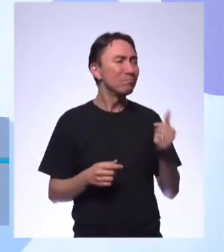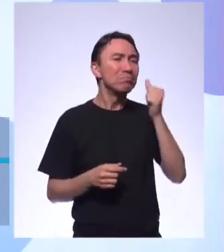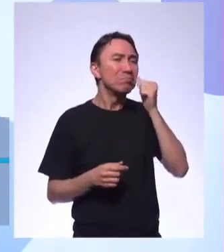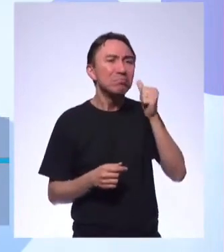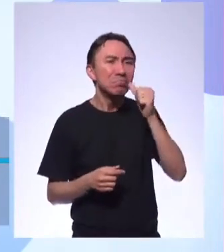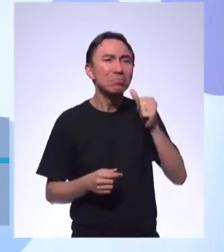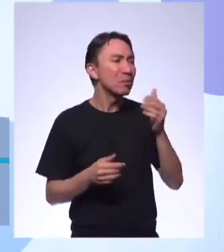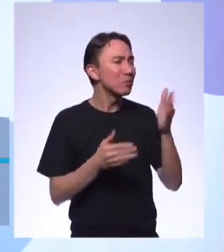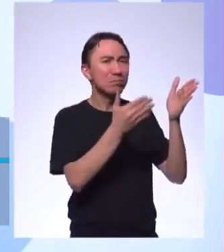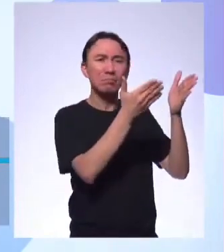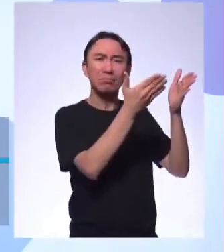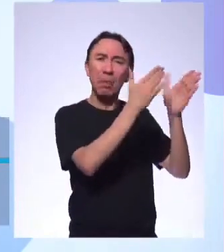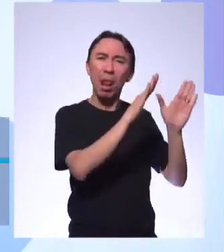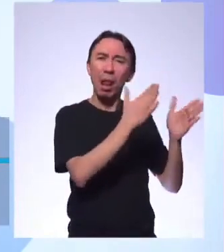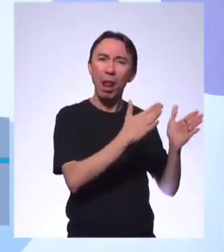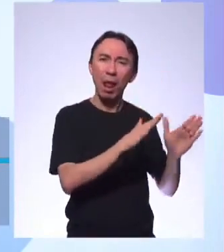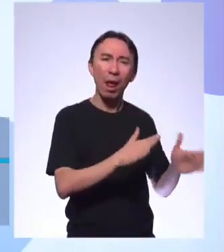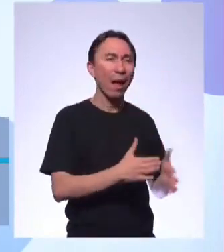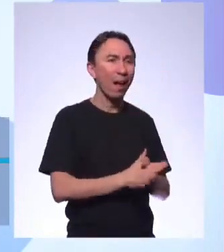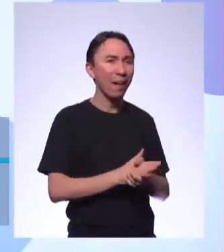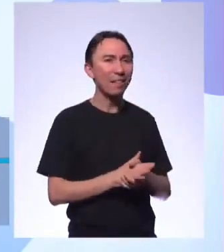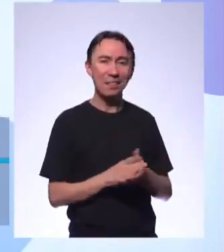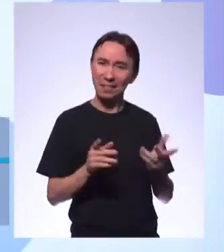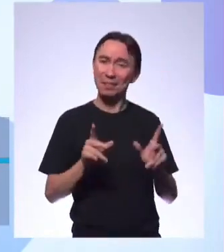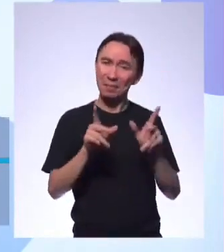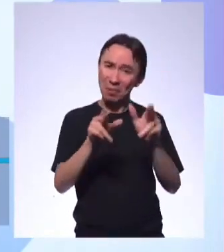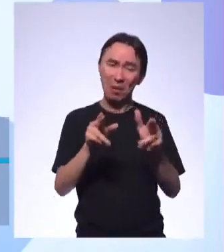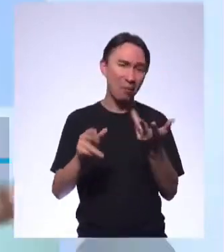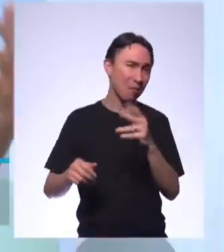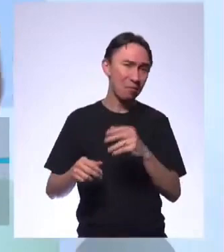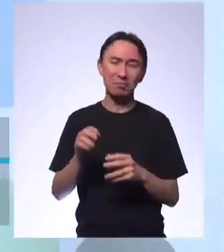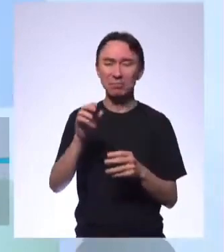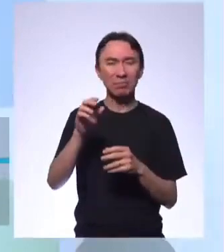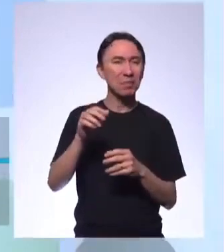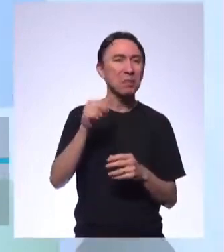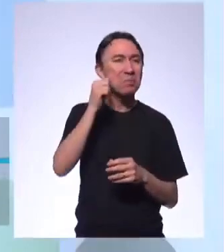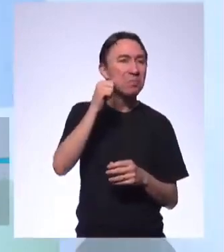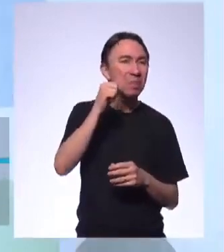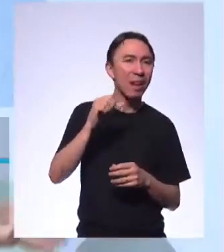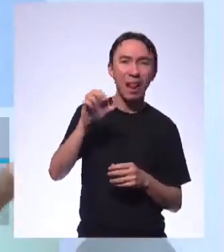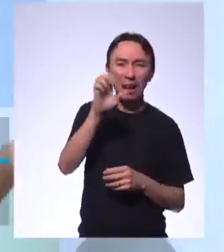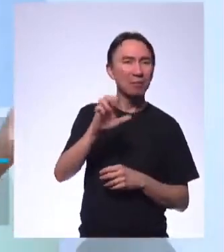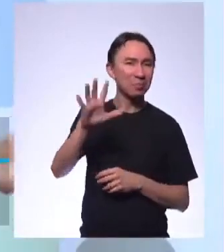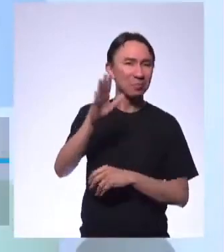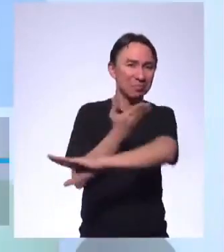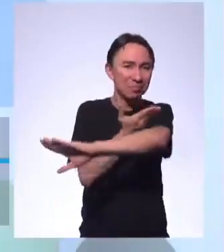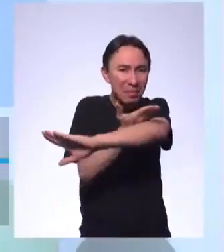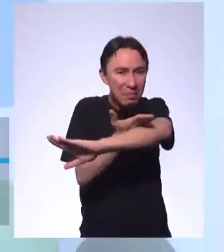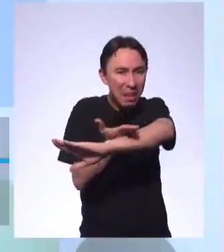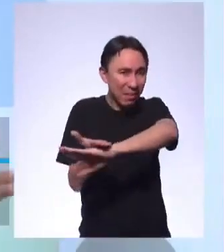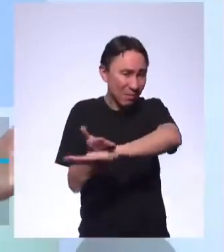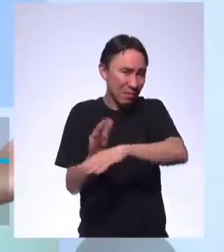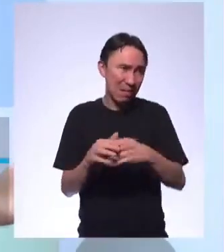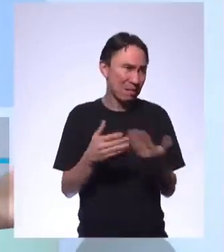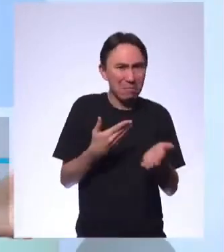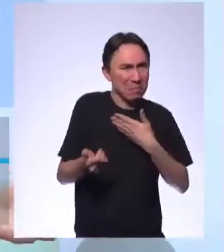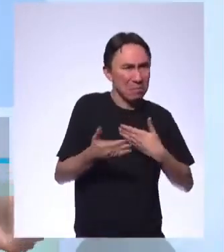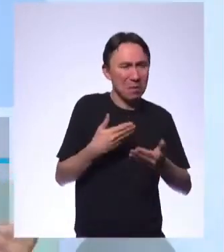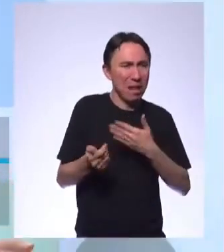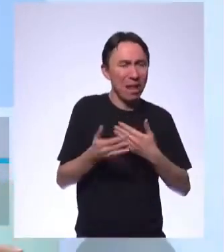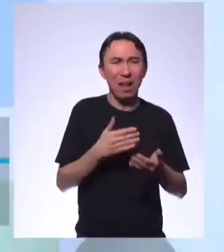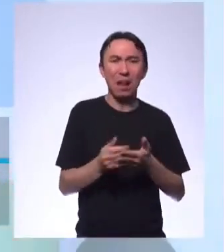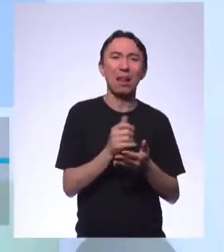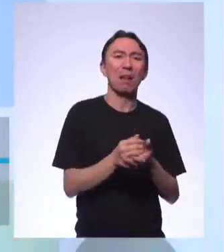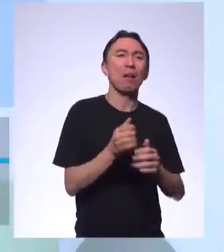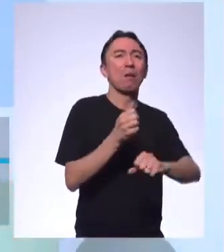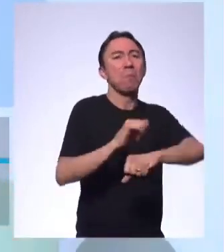é a mulher, vista como mulher. Independente, tal qual a europeia. De ser negra, de ser branca, exatamente, de ser alta, de ser baixa, de ser gorda, de ser magra. E não estamos falando